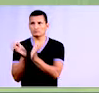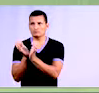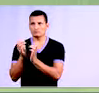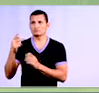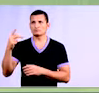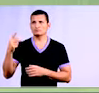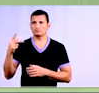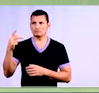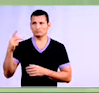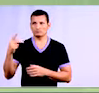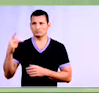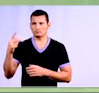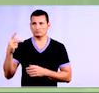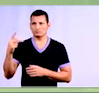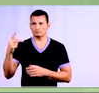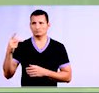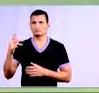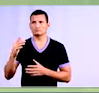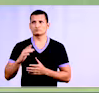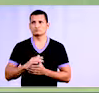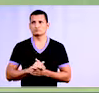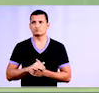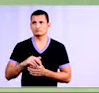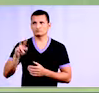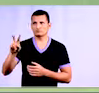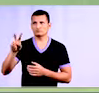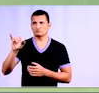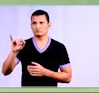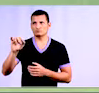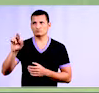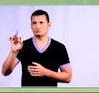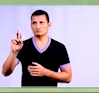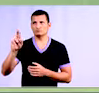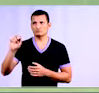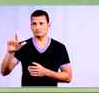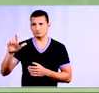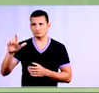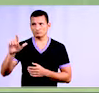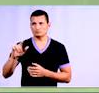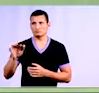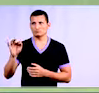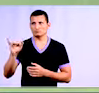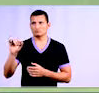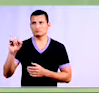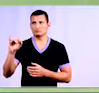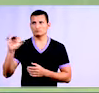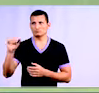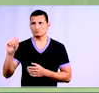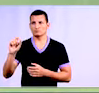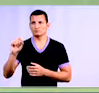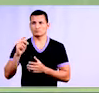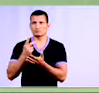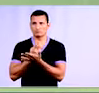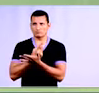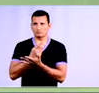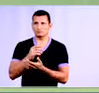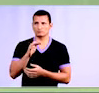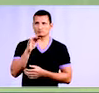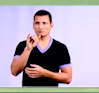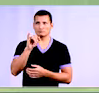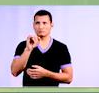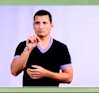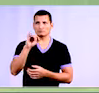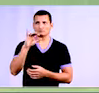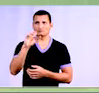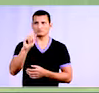duas, né? Entendi. É o conjunto das duas, a memória virtual. Então, o que acontece? A memória física ela vai acabar,